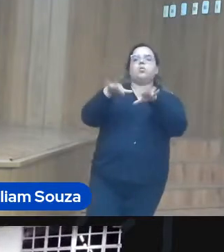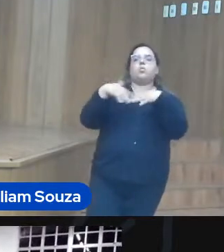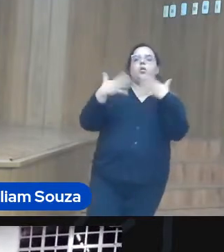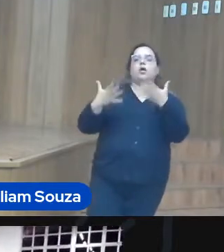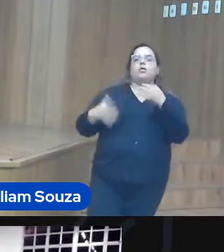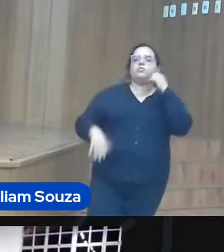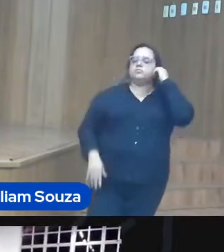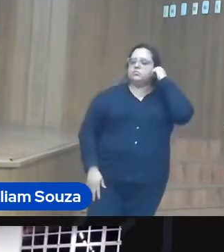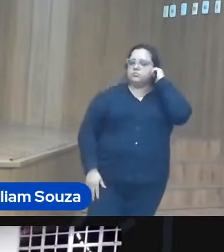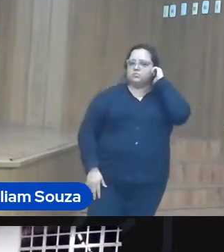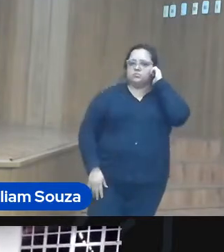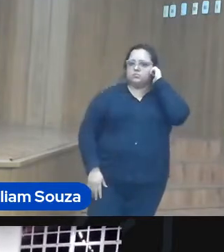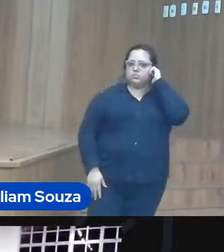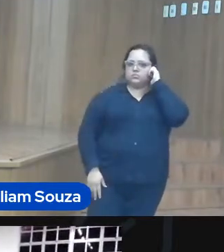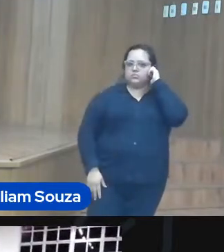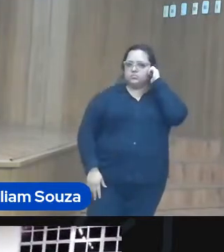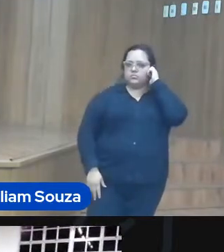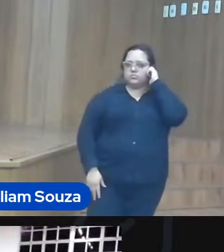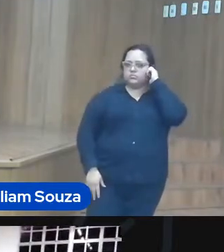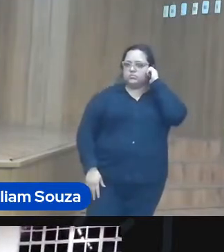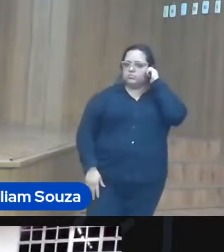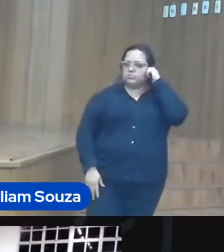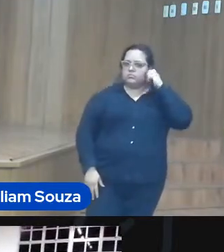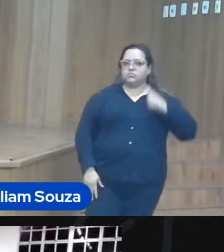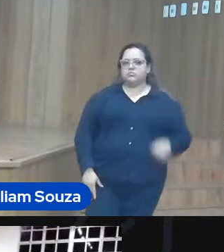E a enorme